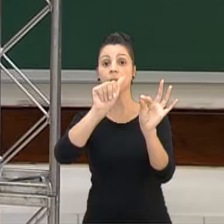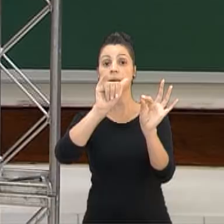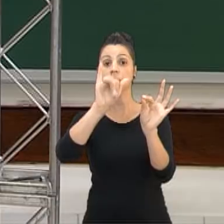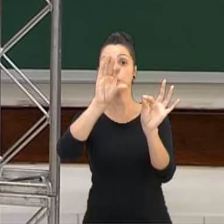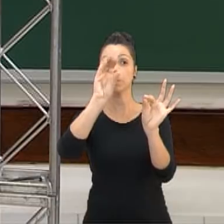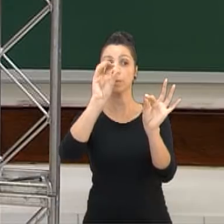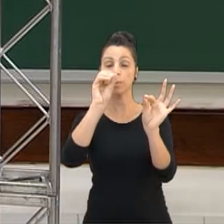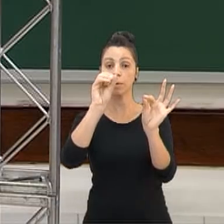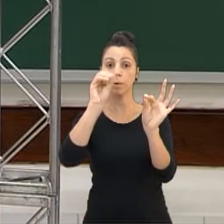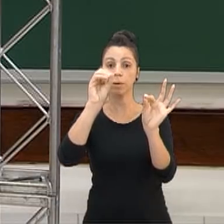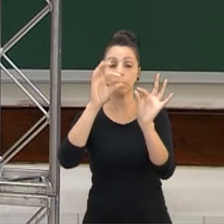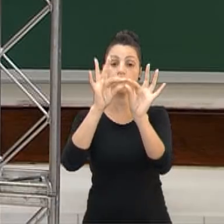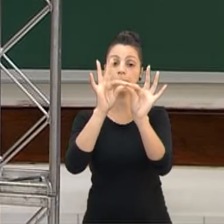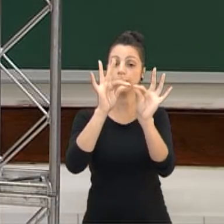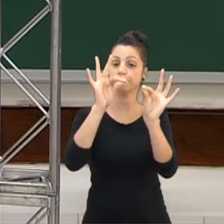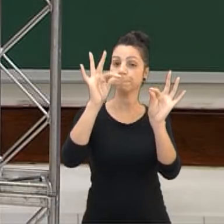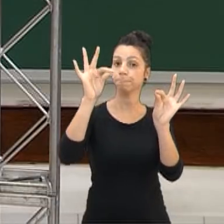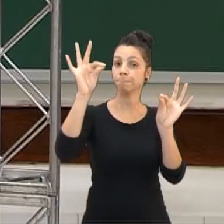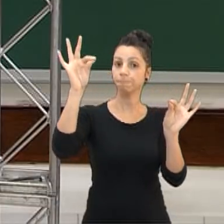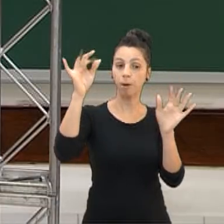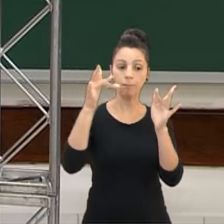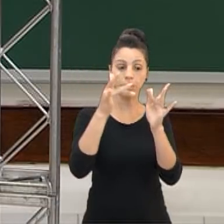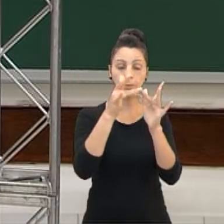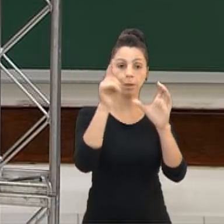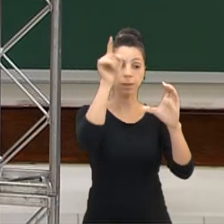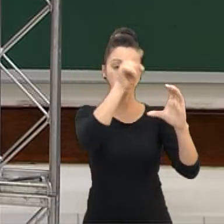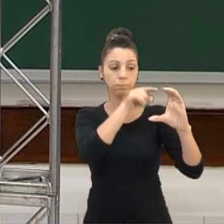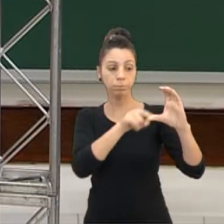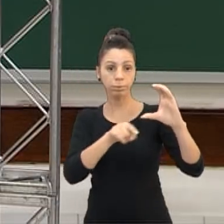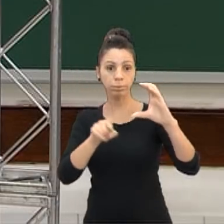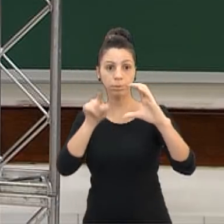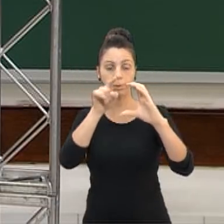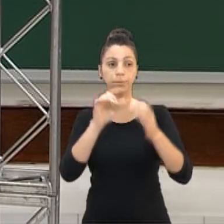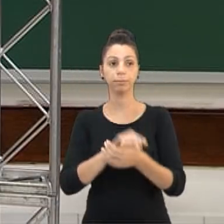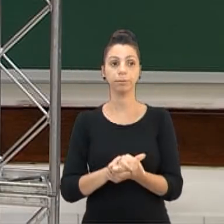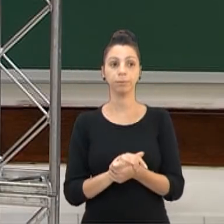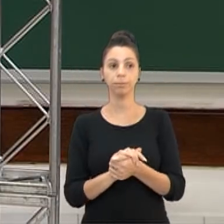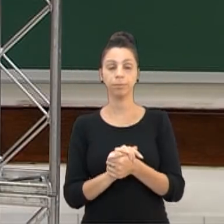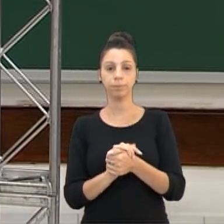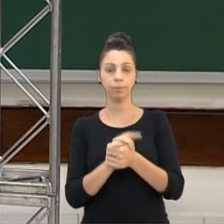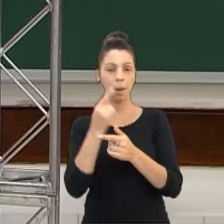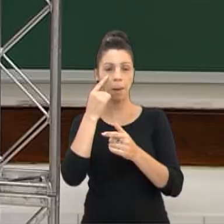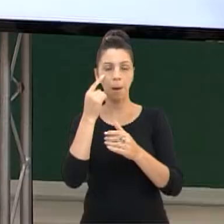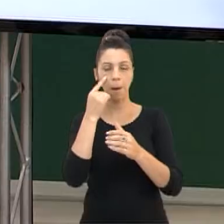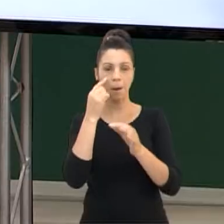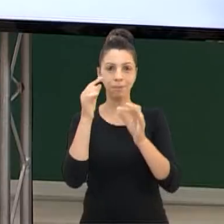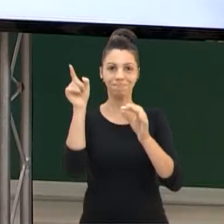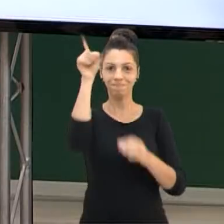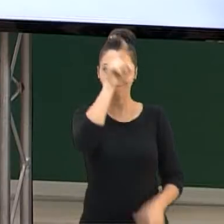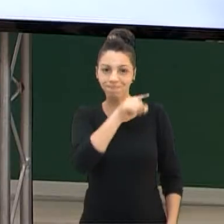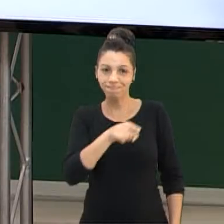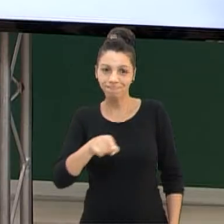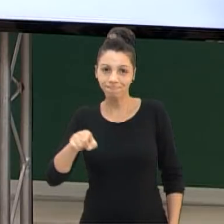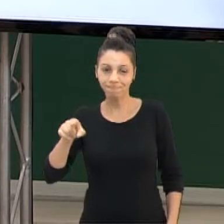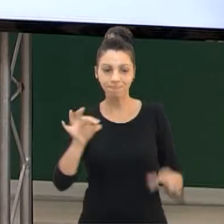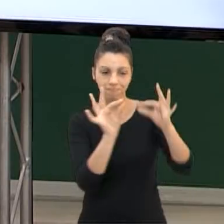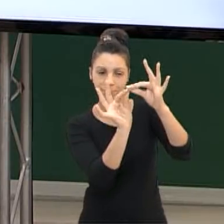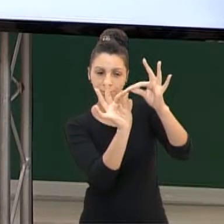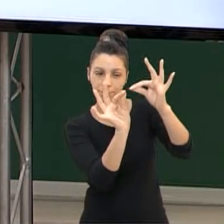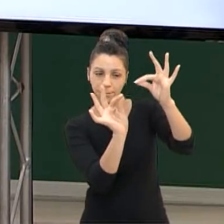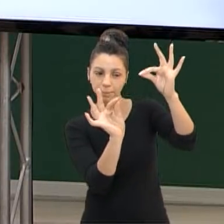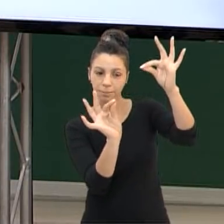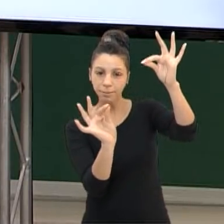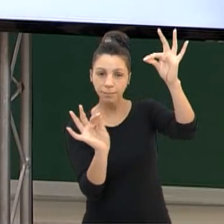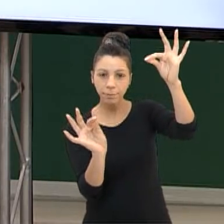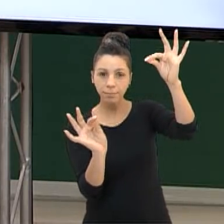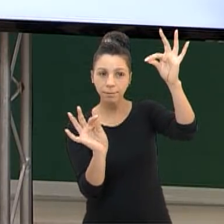tocar a reta no ponto tangencial. E esse ponto tangencial é bem aqui, ó, delimitado onde está o meu dedo, tá ok?